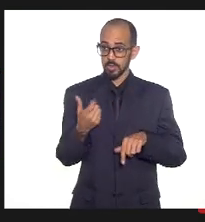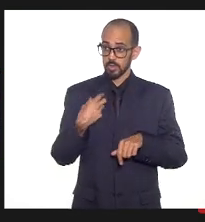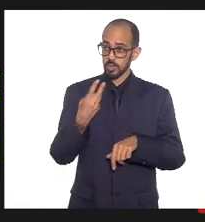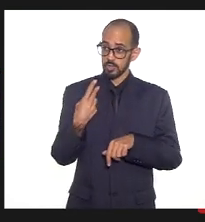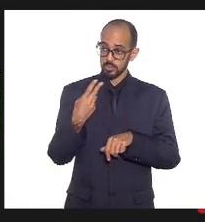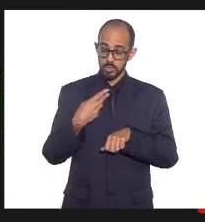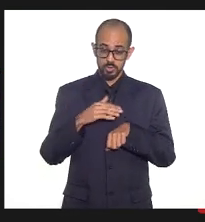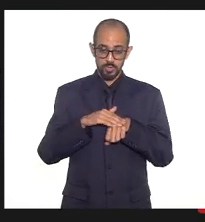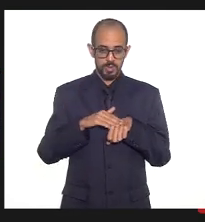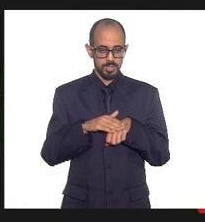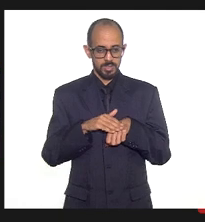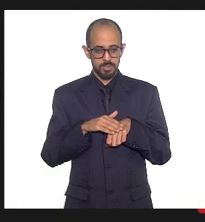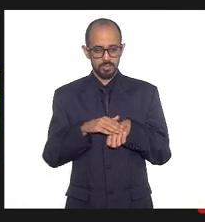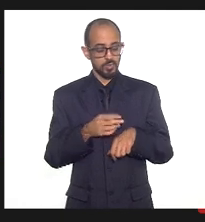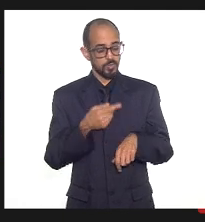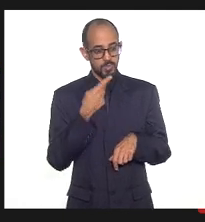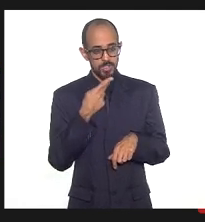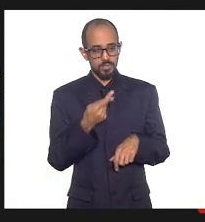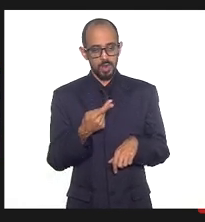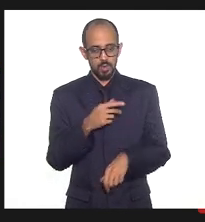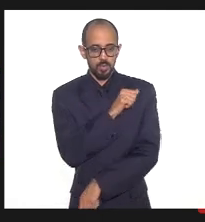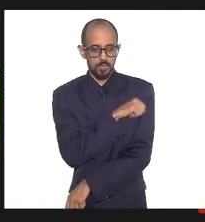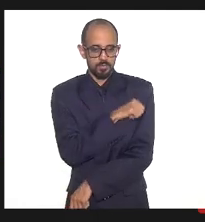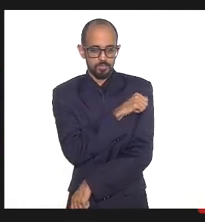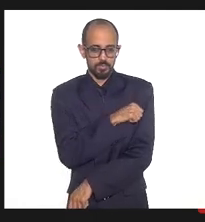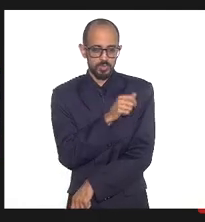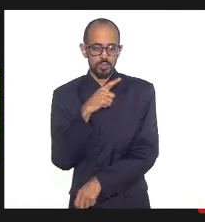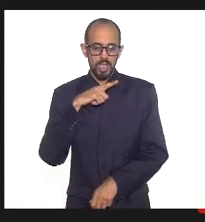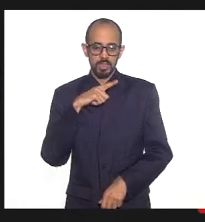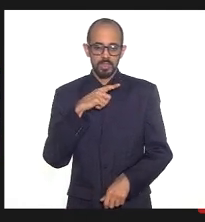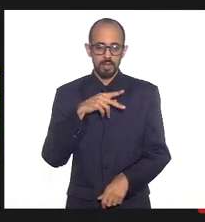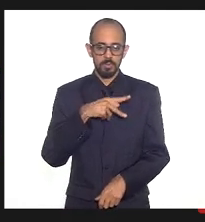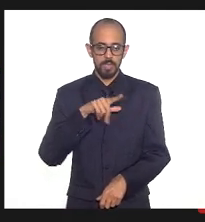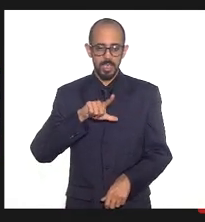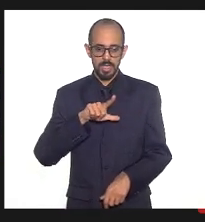falou, Rejane, já tenho um PL desse